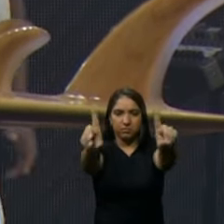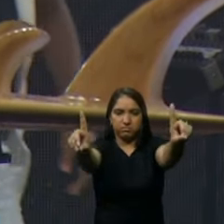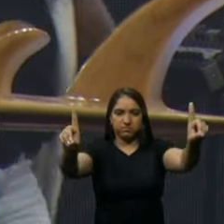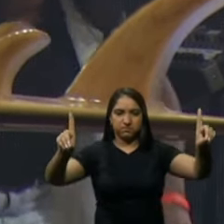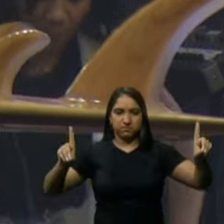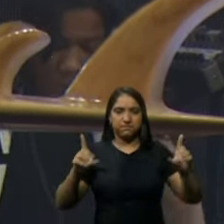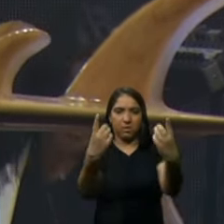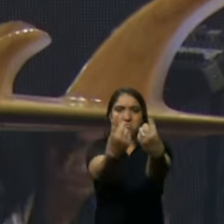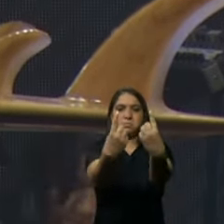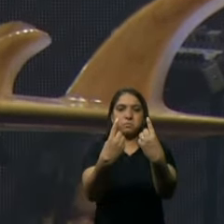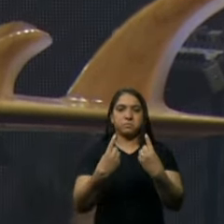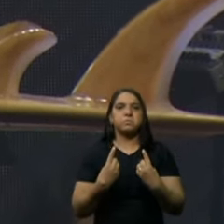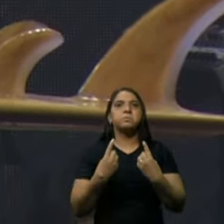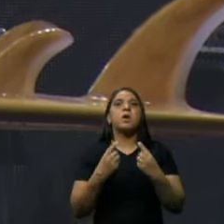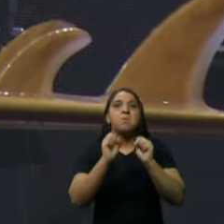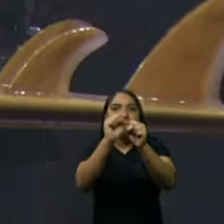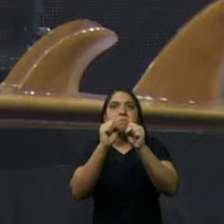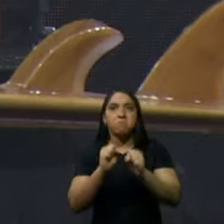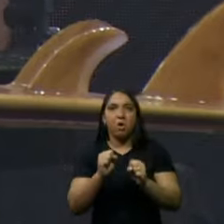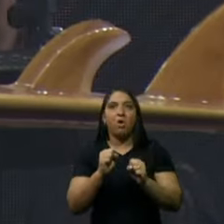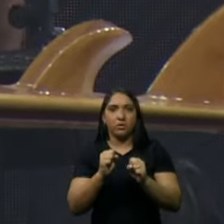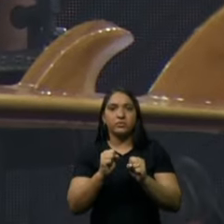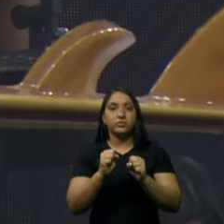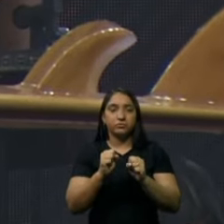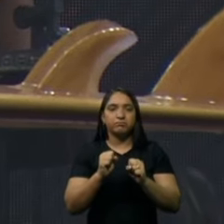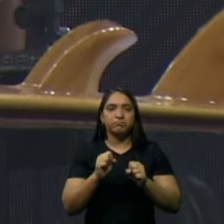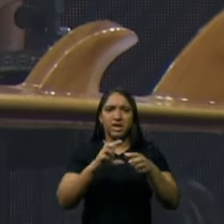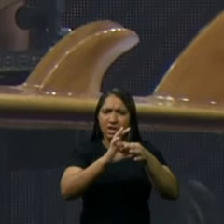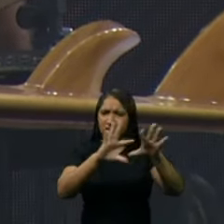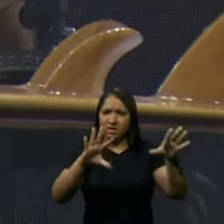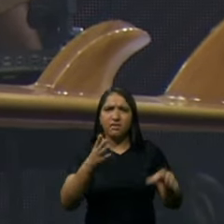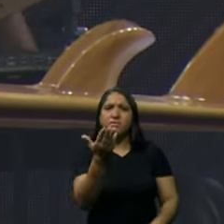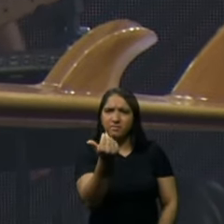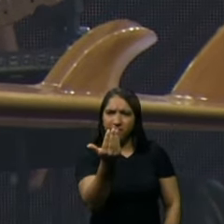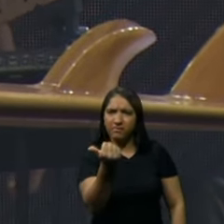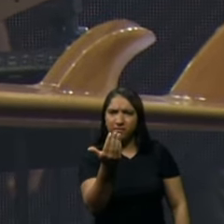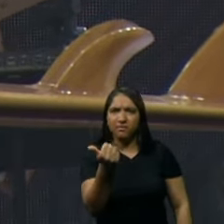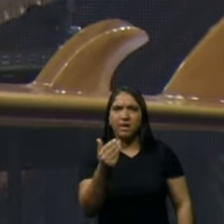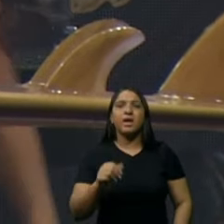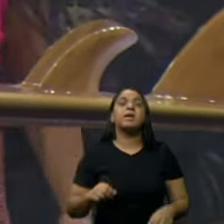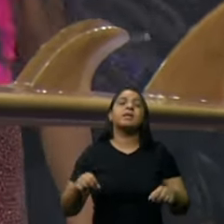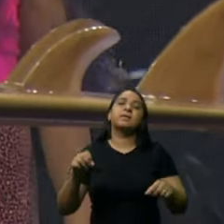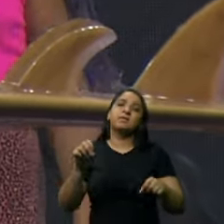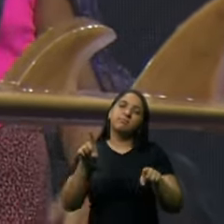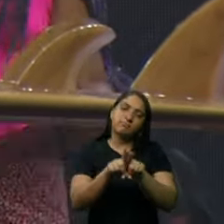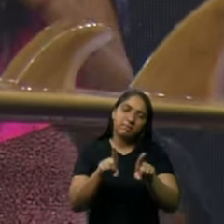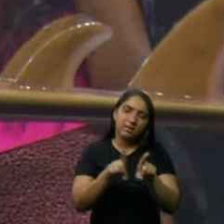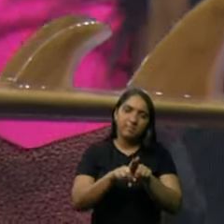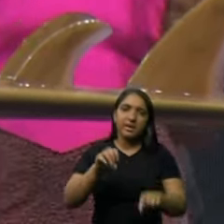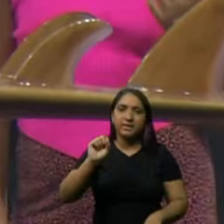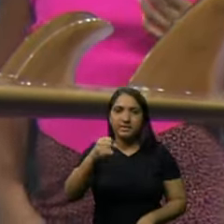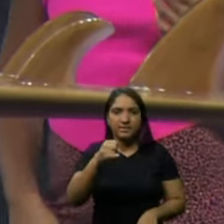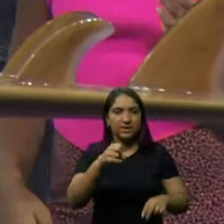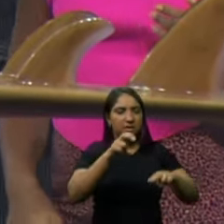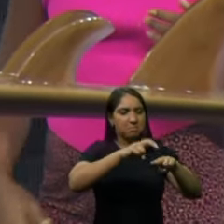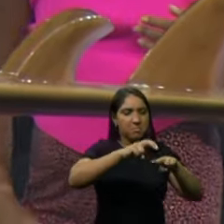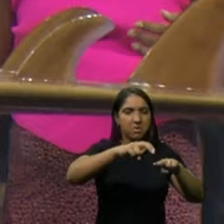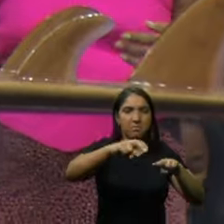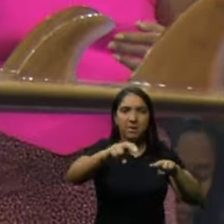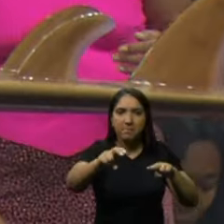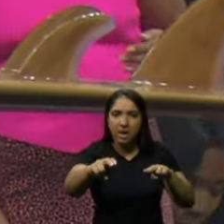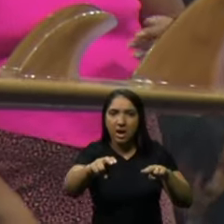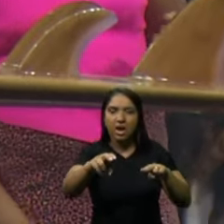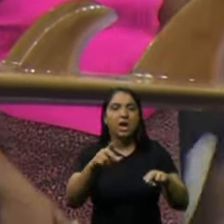corredores laterais vamos lá pode ir para cima das vagas que você acha a cadeira vaga pode sentar mesmo aqui nas áreas dos